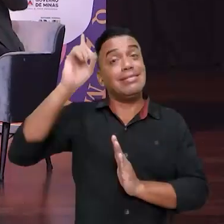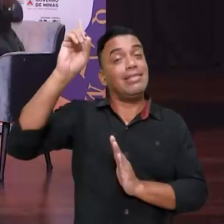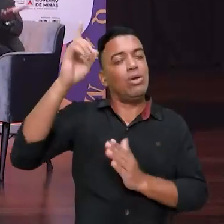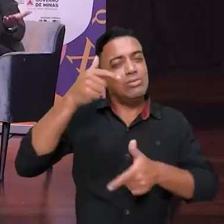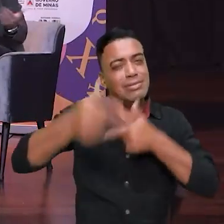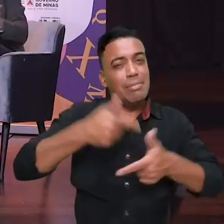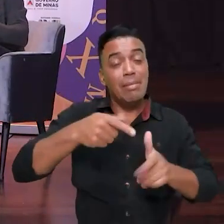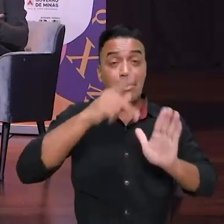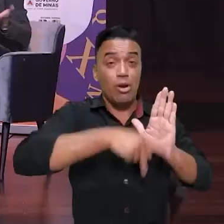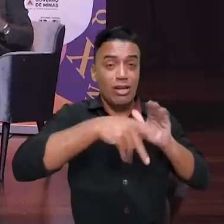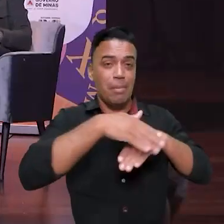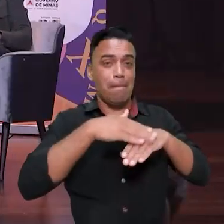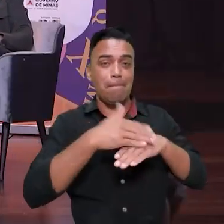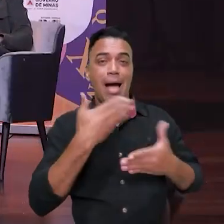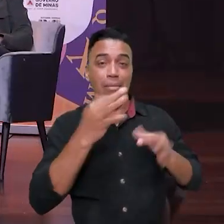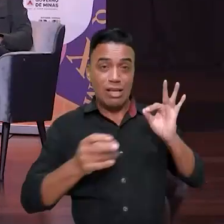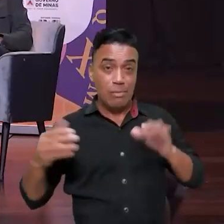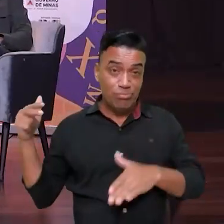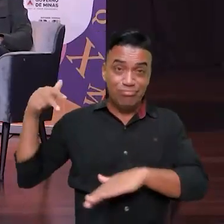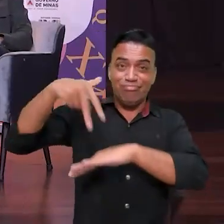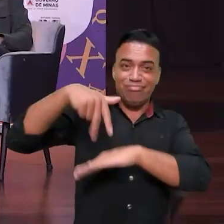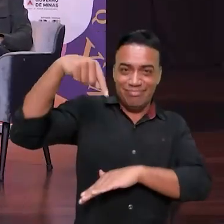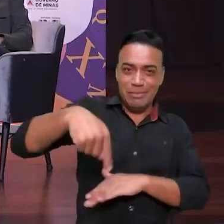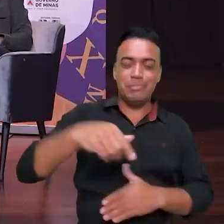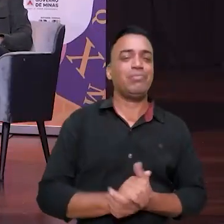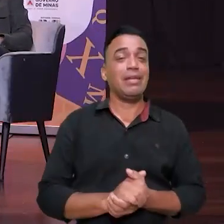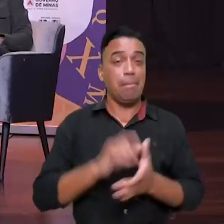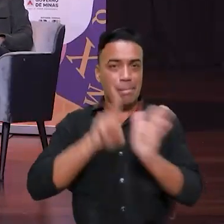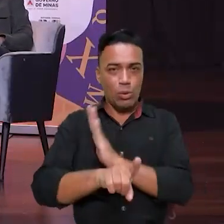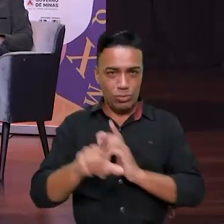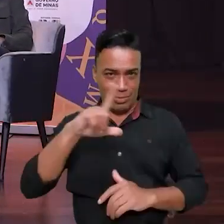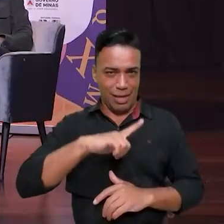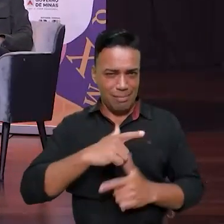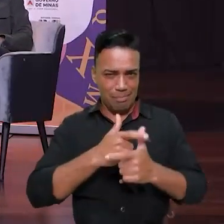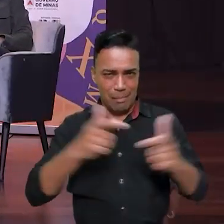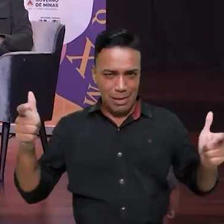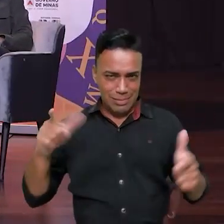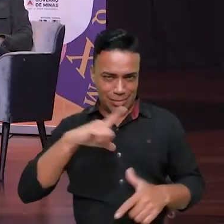muito. E no Sempre um Papo, sempre, né? Alguém mais? Perguntas?